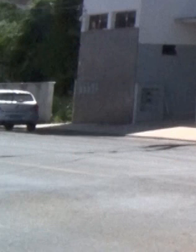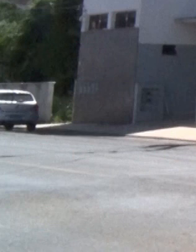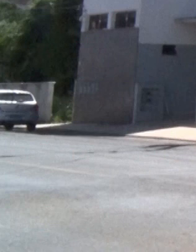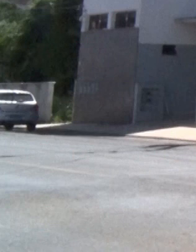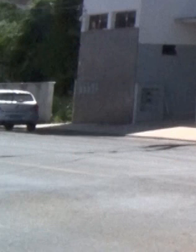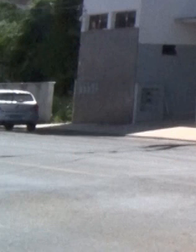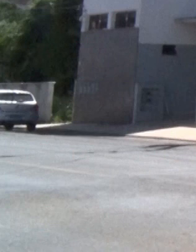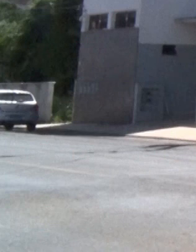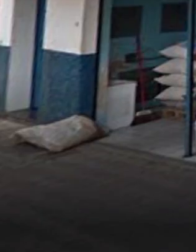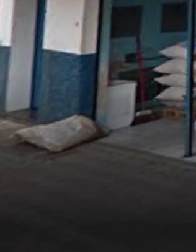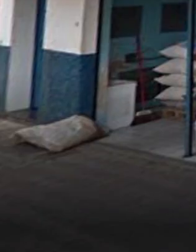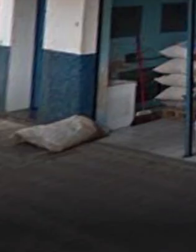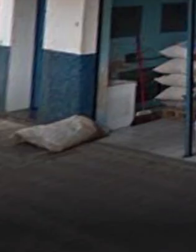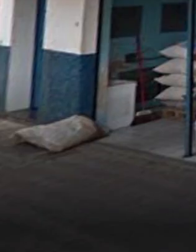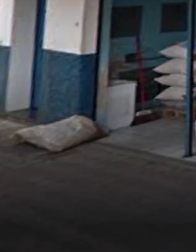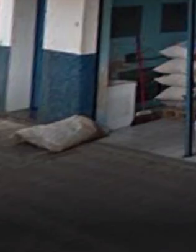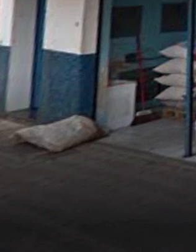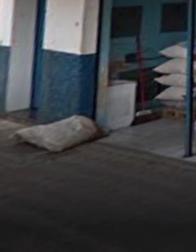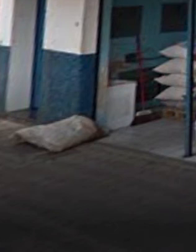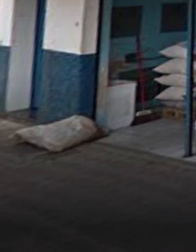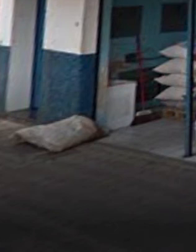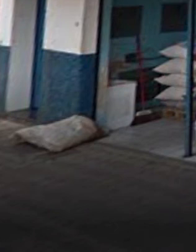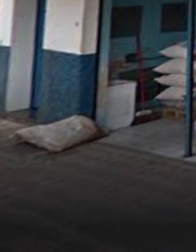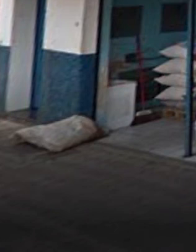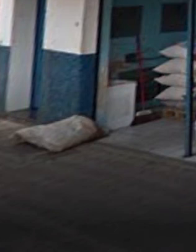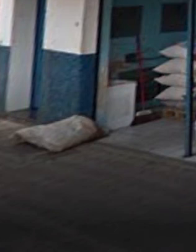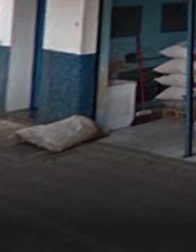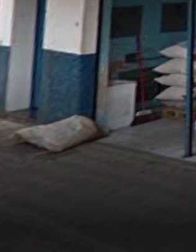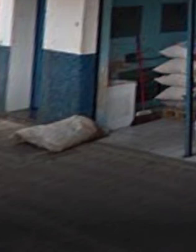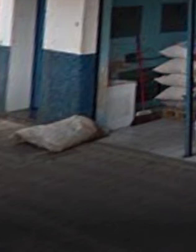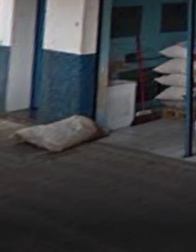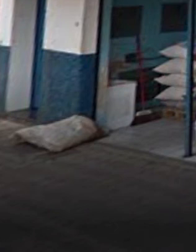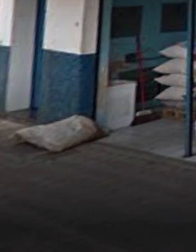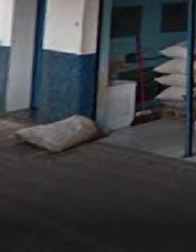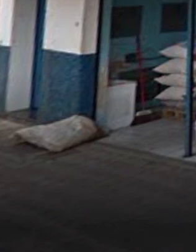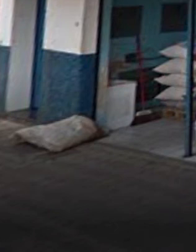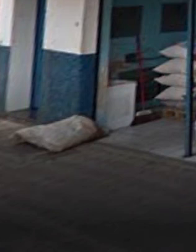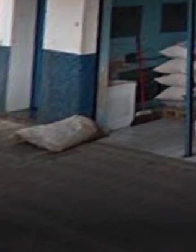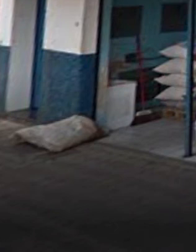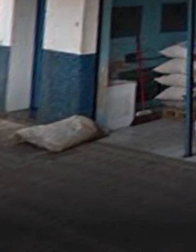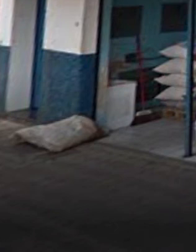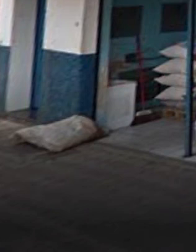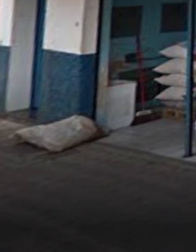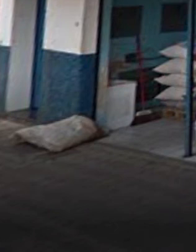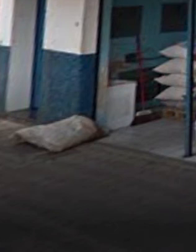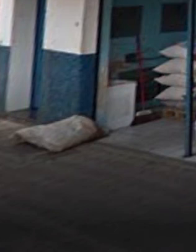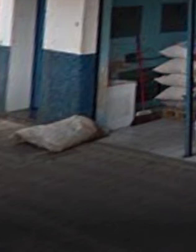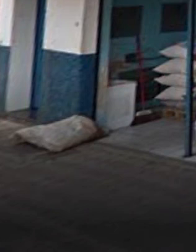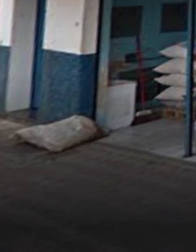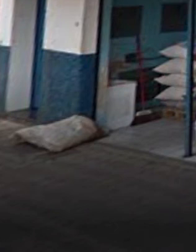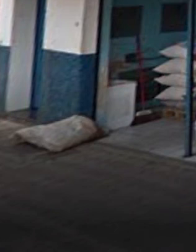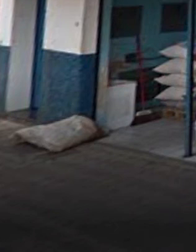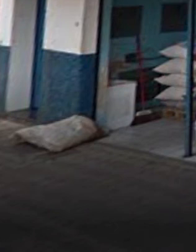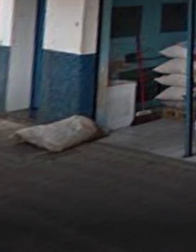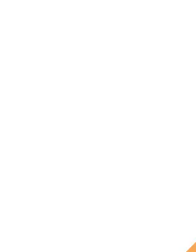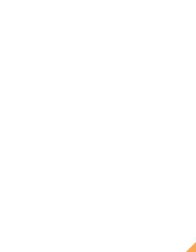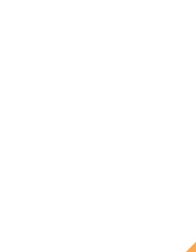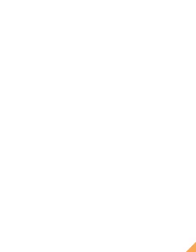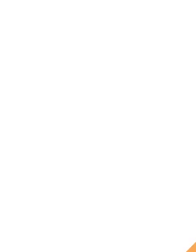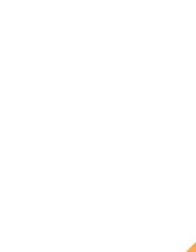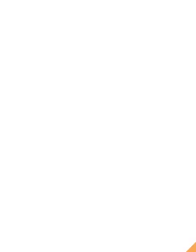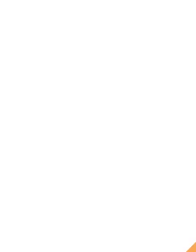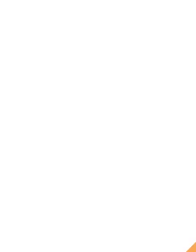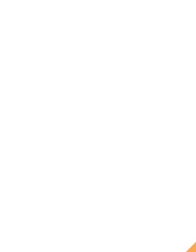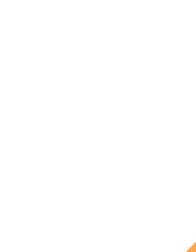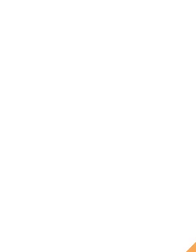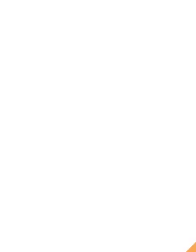Teixeira, 715. Agropan, um bom amigo do produtor rural. Avenida Senador Bueno Brandão, 139.